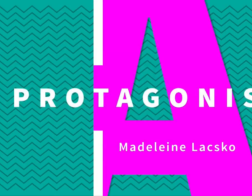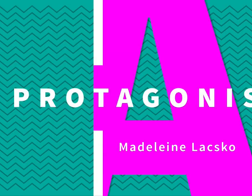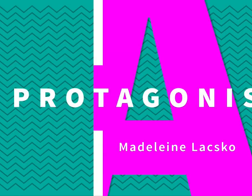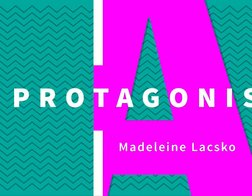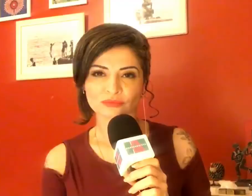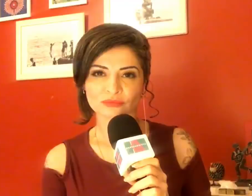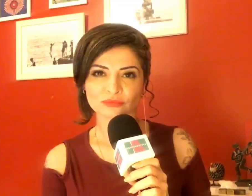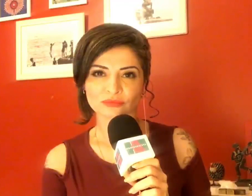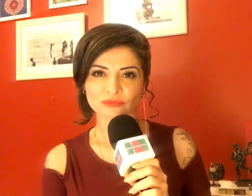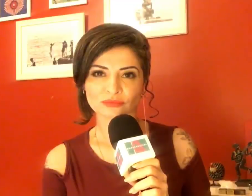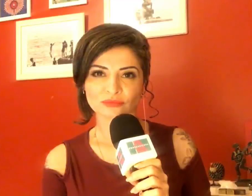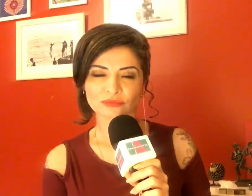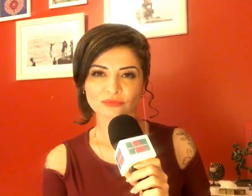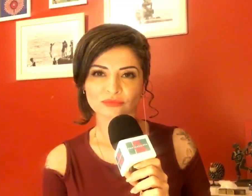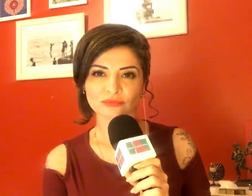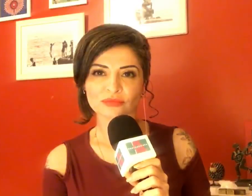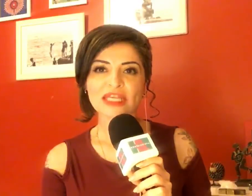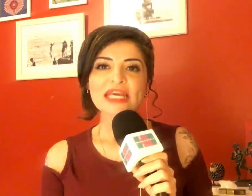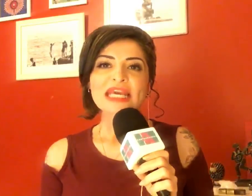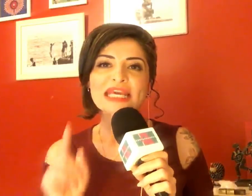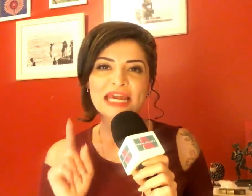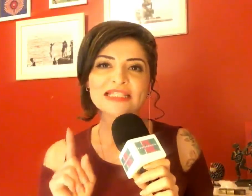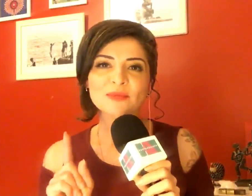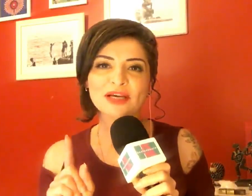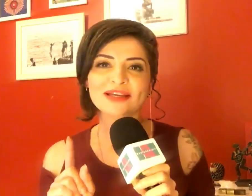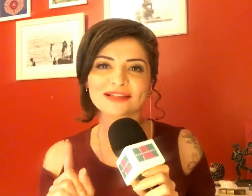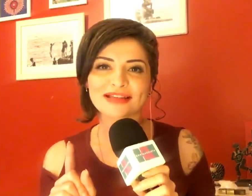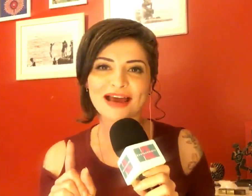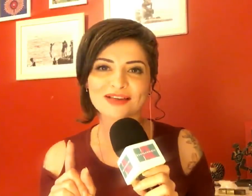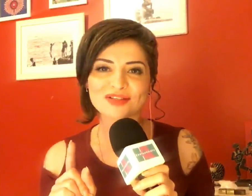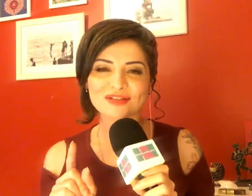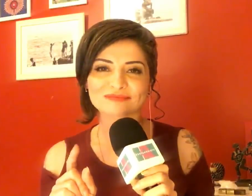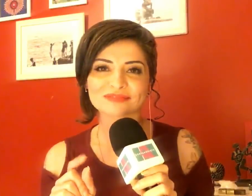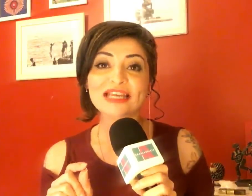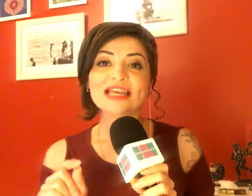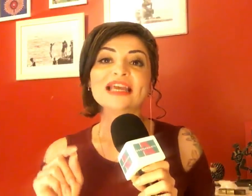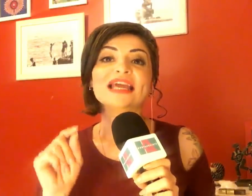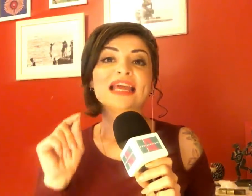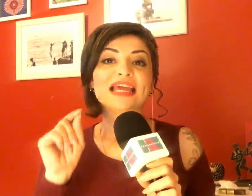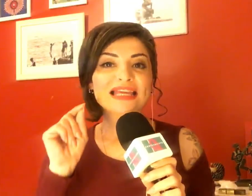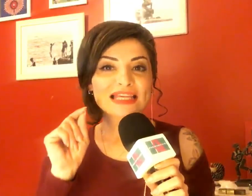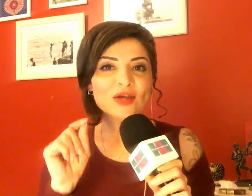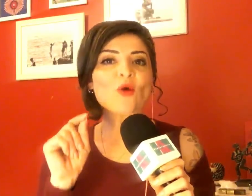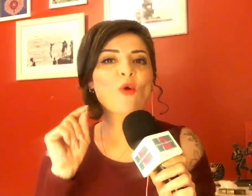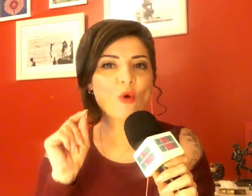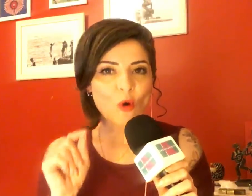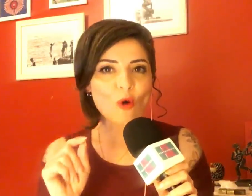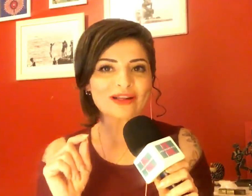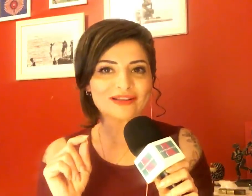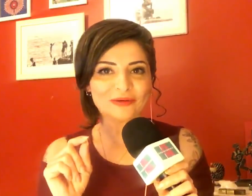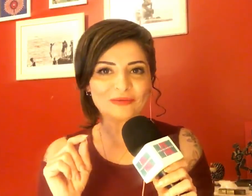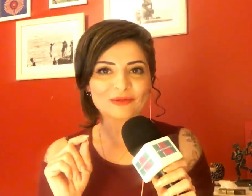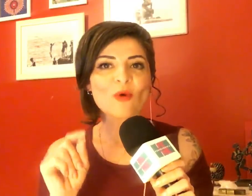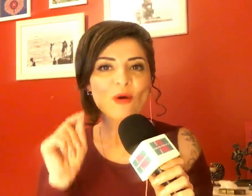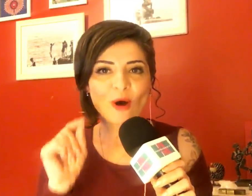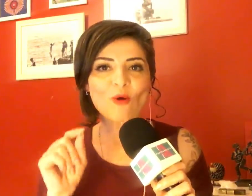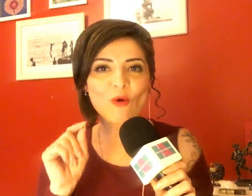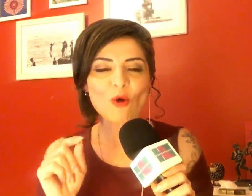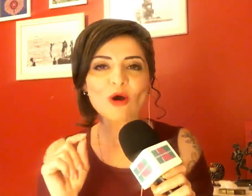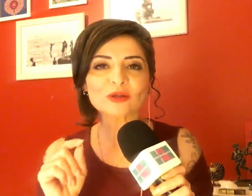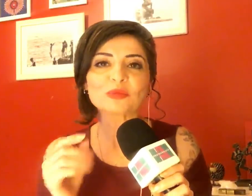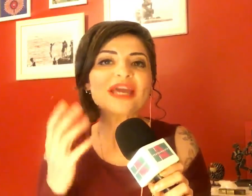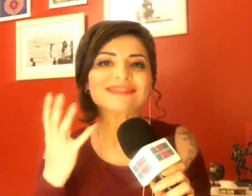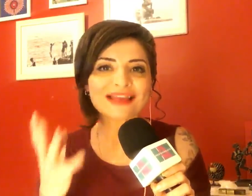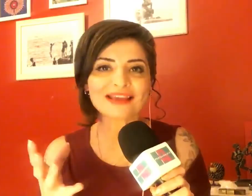E essa é uma realidade em que concordam, com a